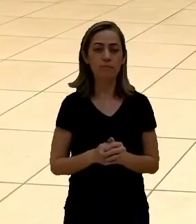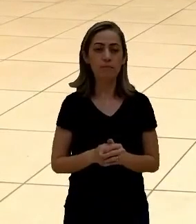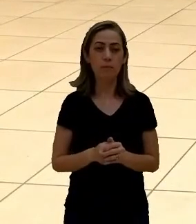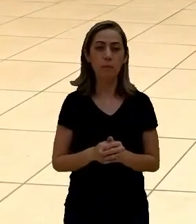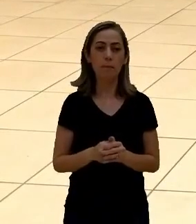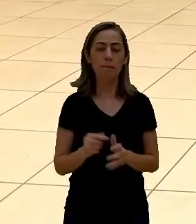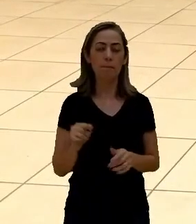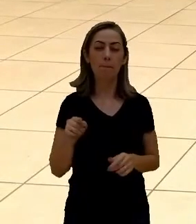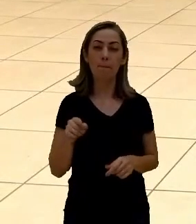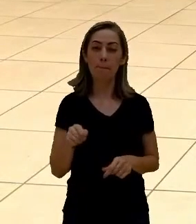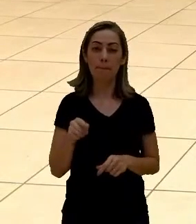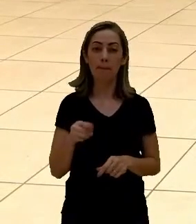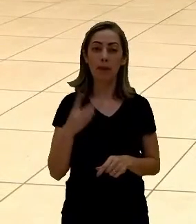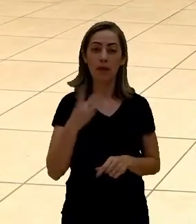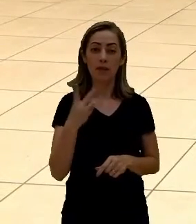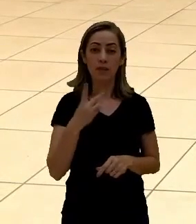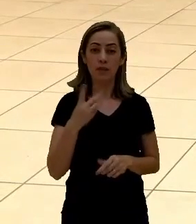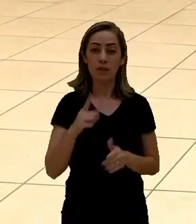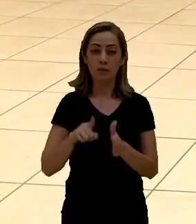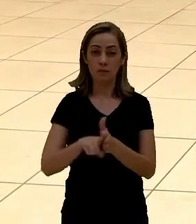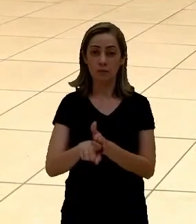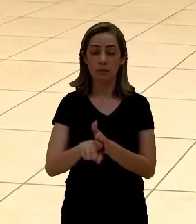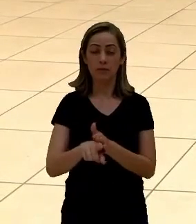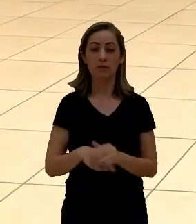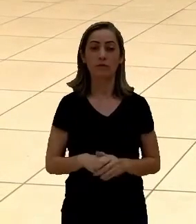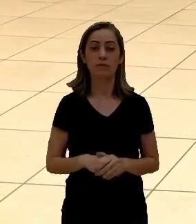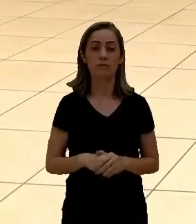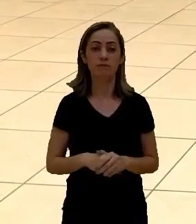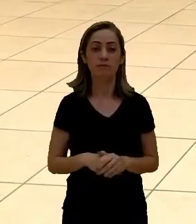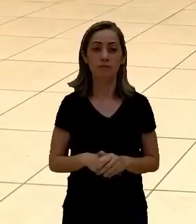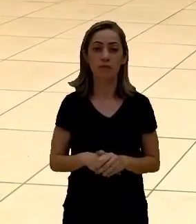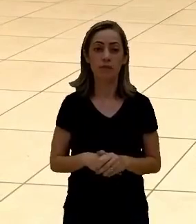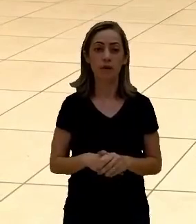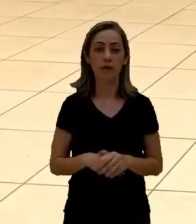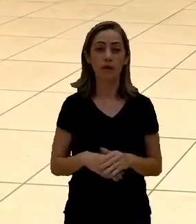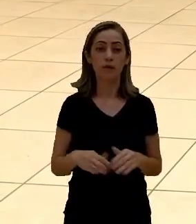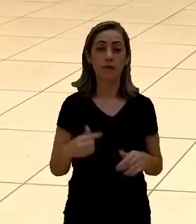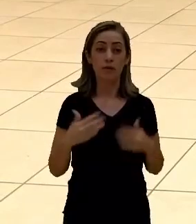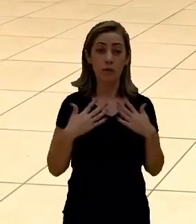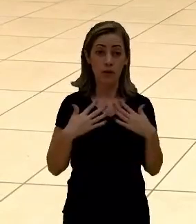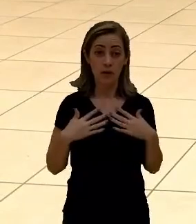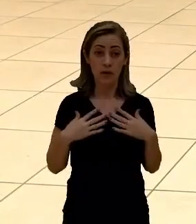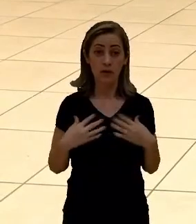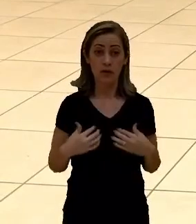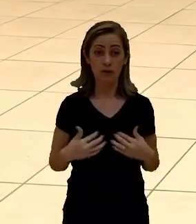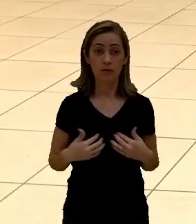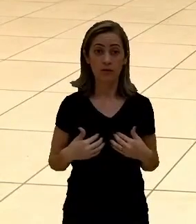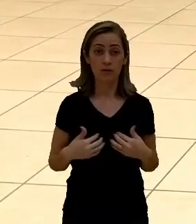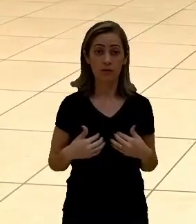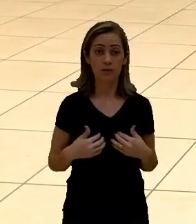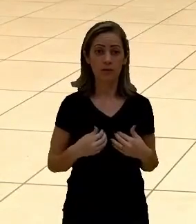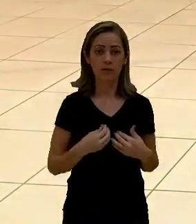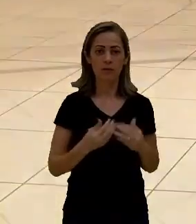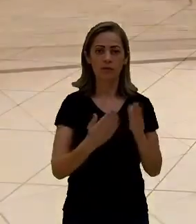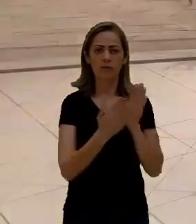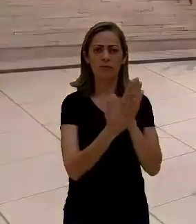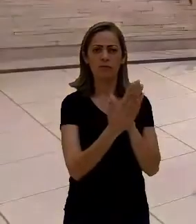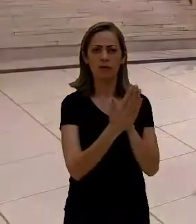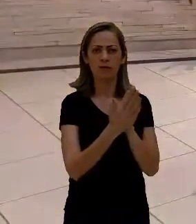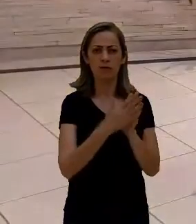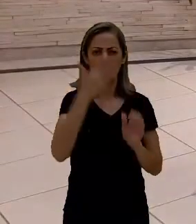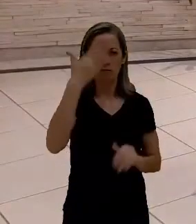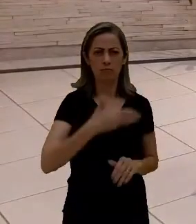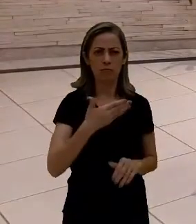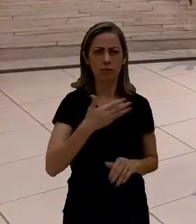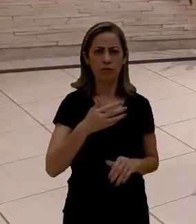a a a sua segunda pergunta é é quando eu me coloco diante de um aparelho seja o celular seja a